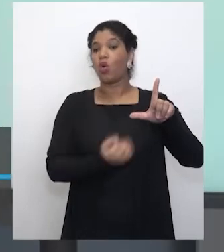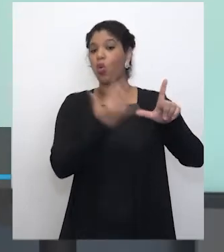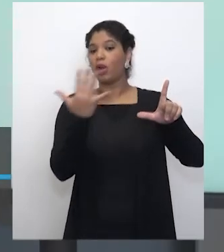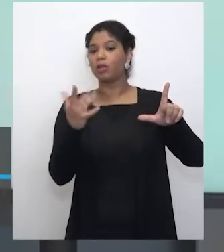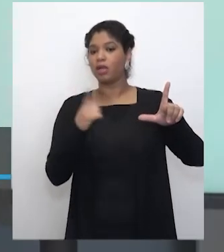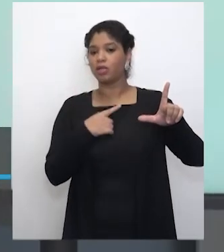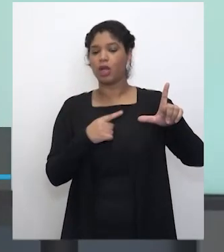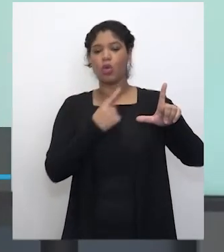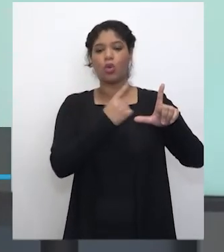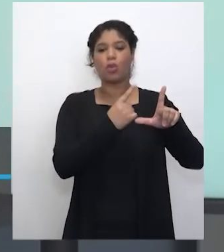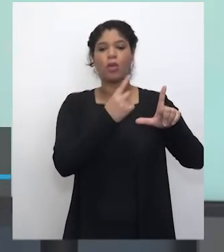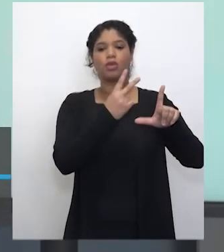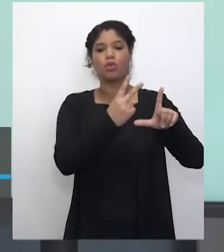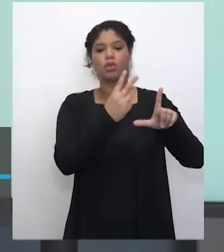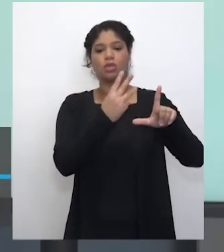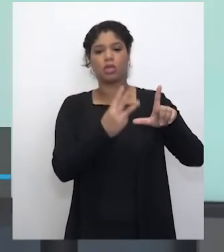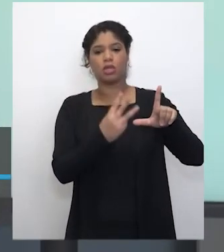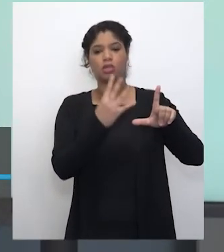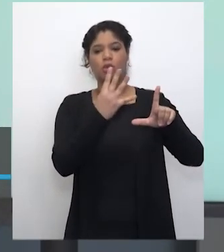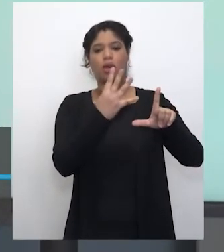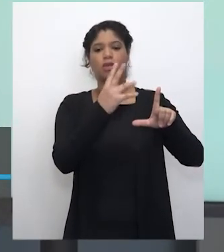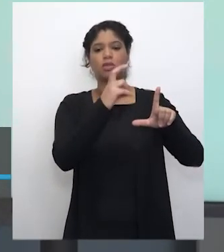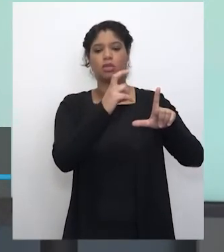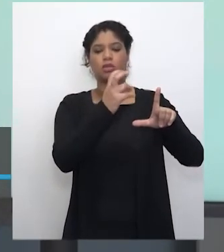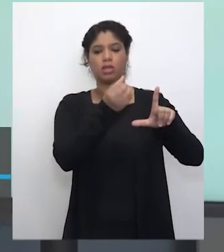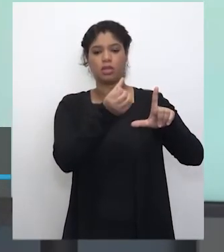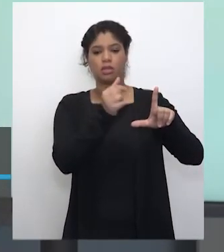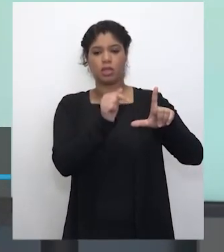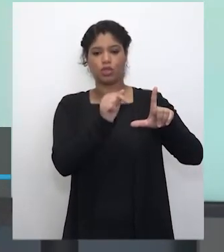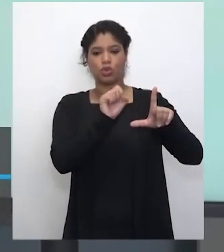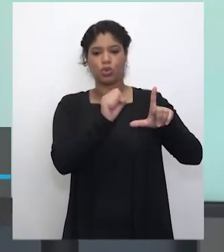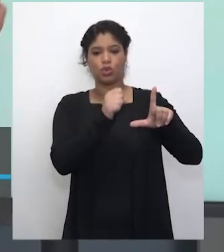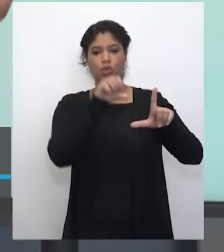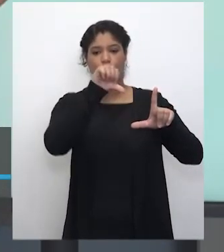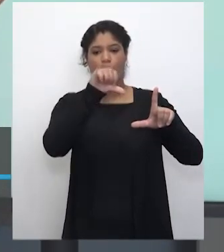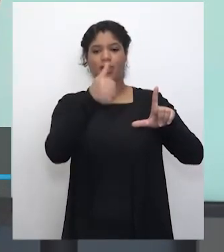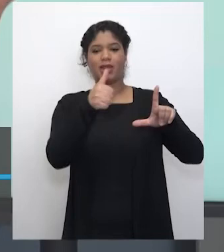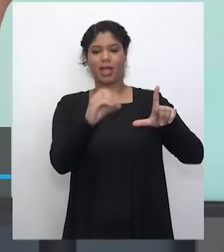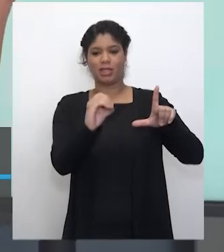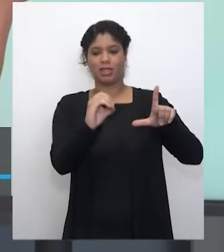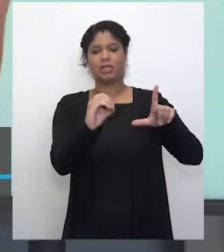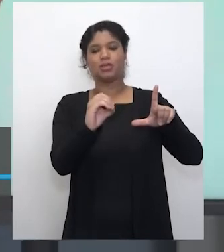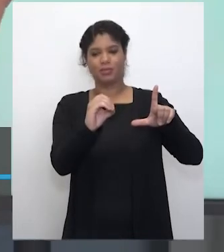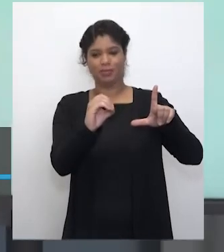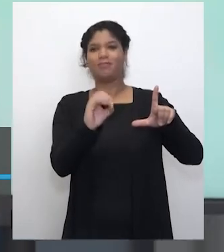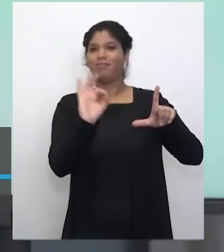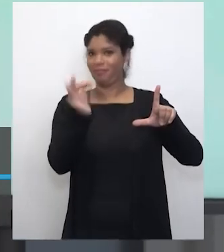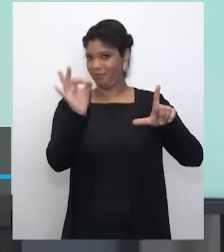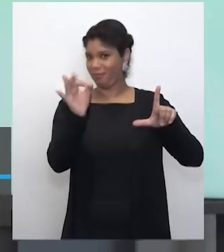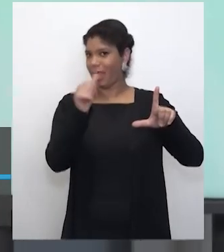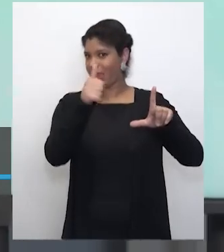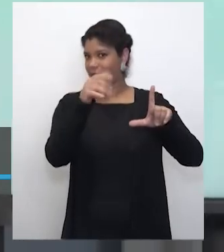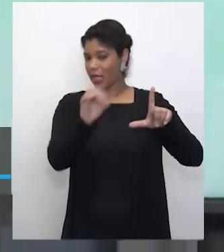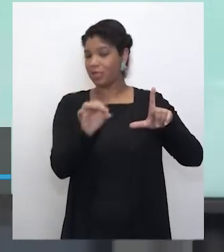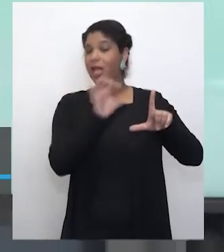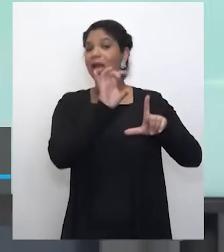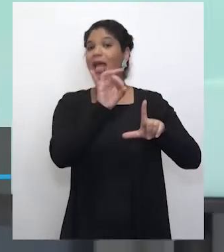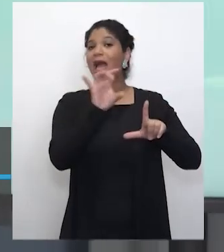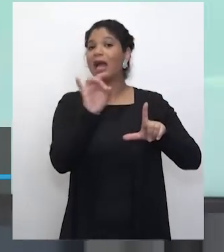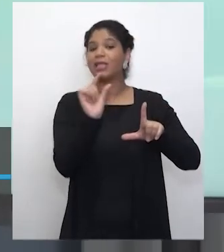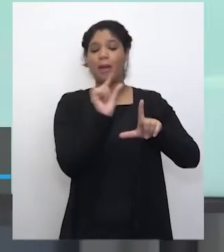1, 2, 3, 4, 5, 6, 7, 8, 9, 10. Muito bem. Cada